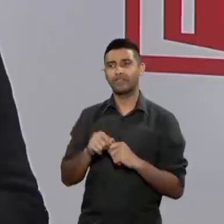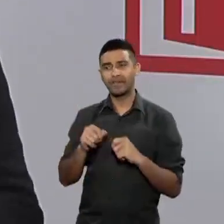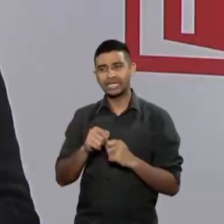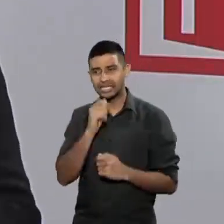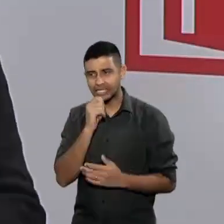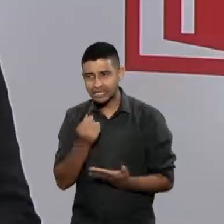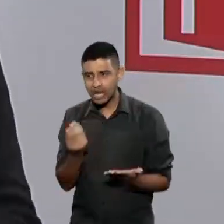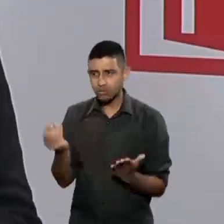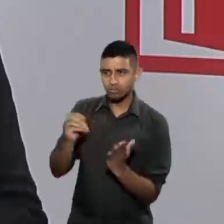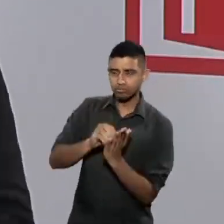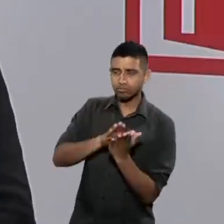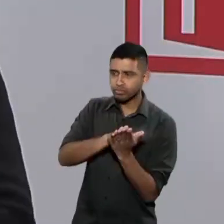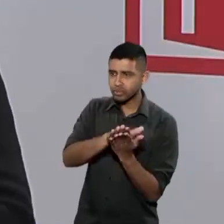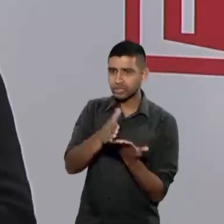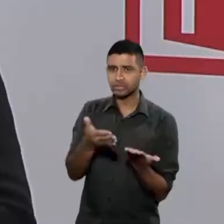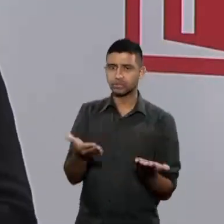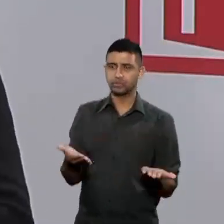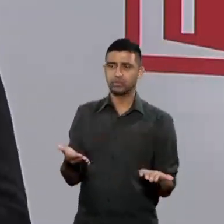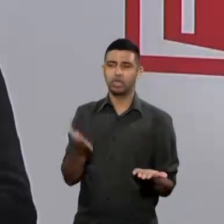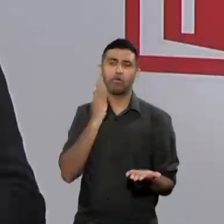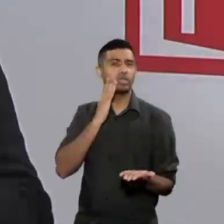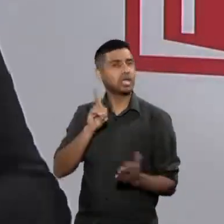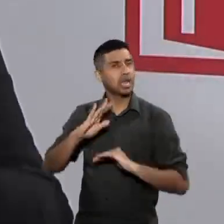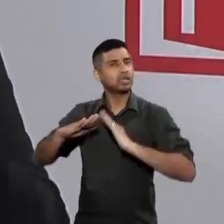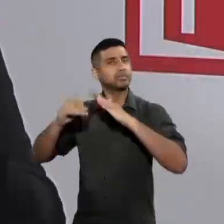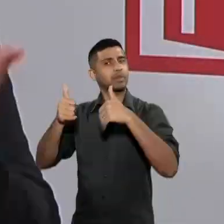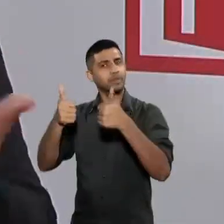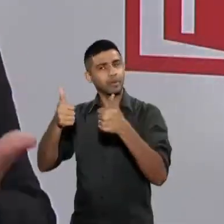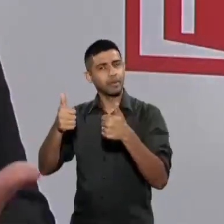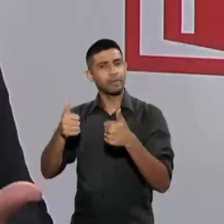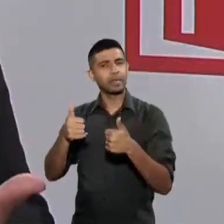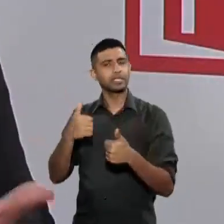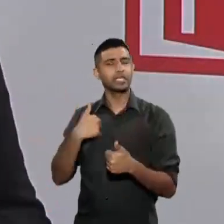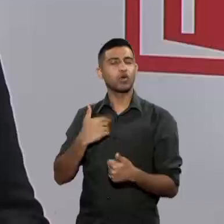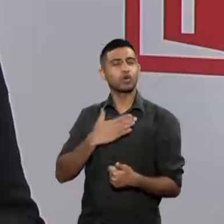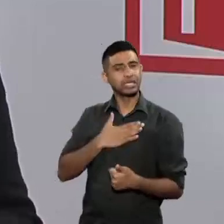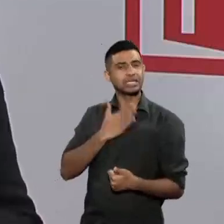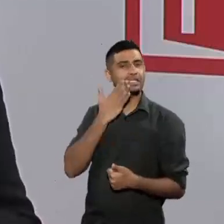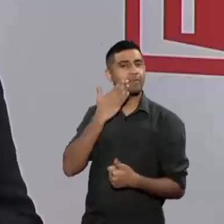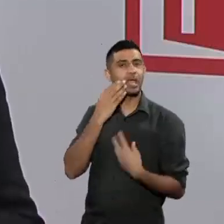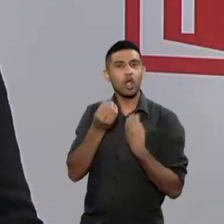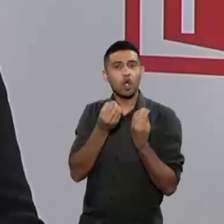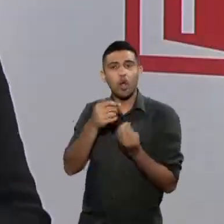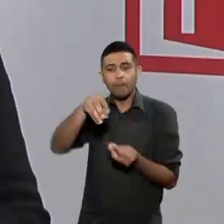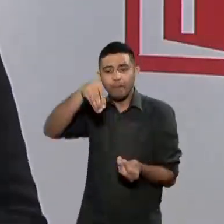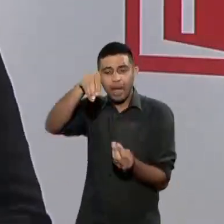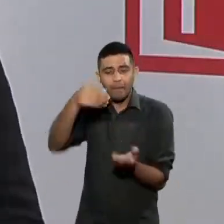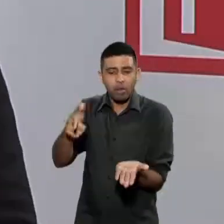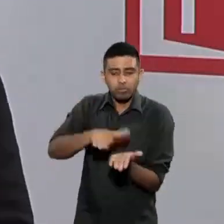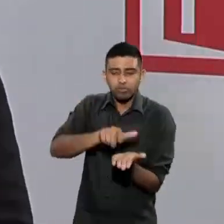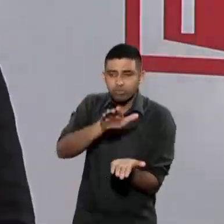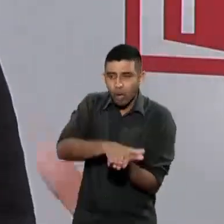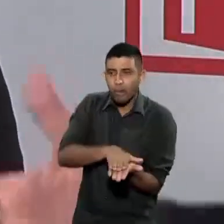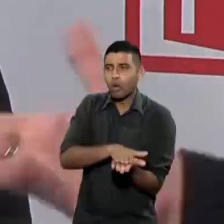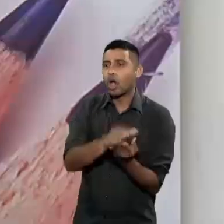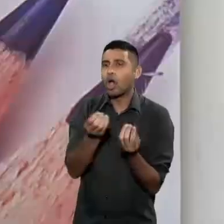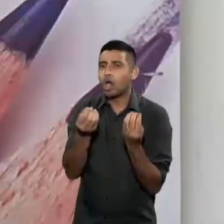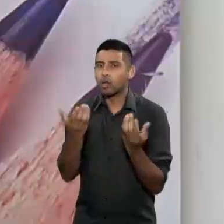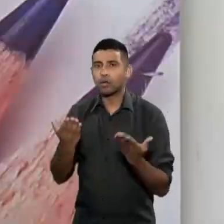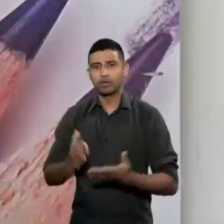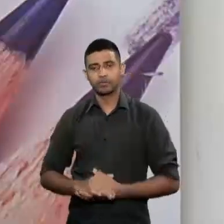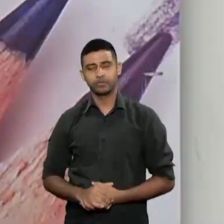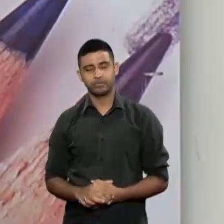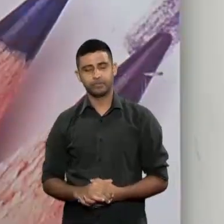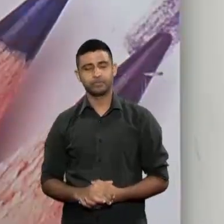sei que o desempenho dela é bom, mas eu gostaria de saber como ela pode se desenvolver com a lâmina, porque eu ainda não... Se ela tiver os recursos